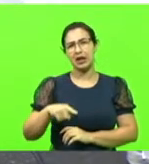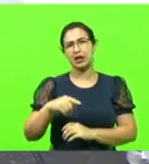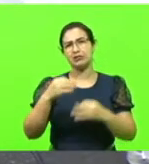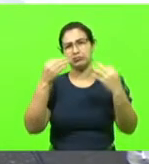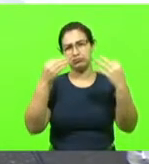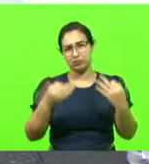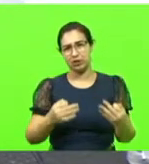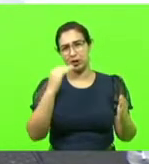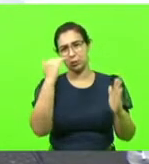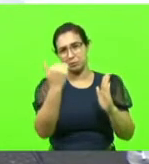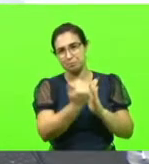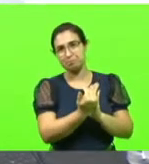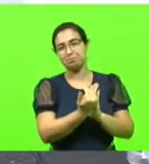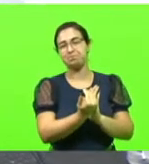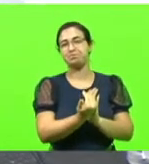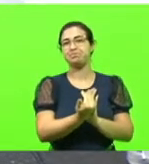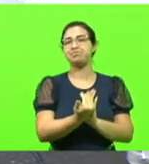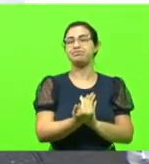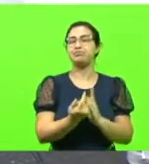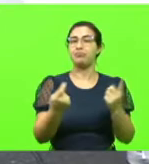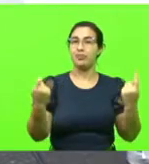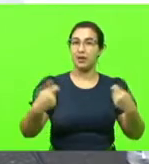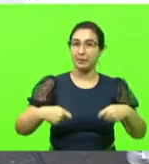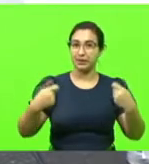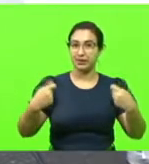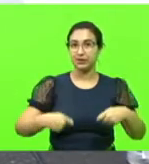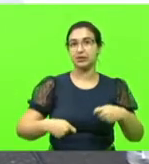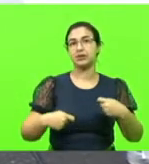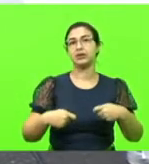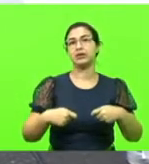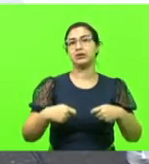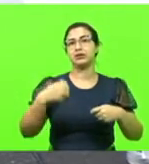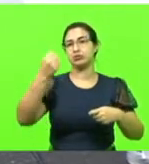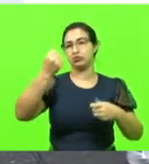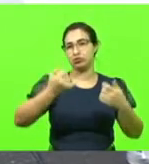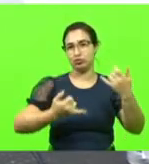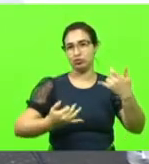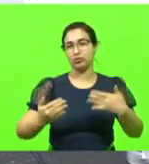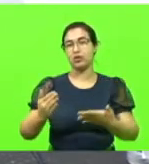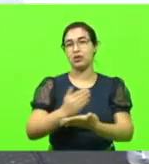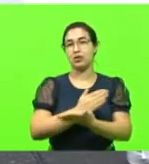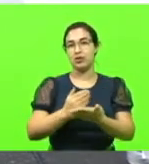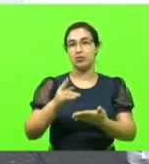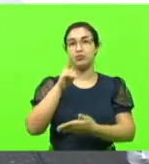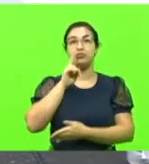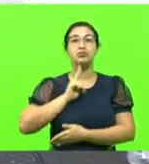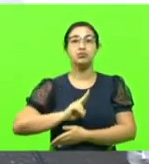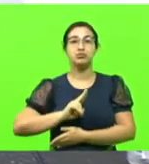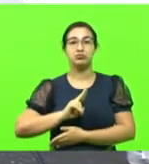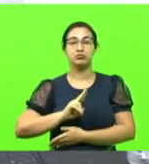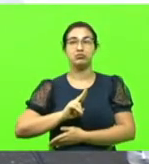efetivada. É bom que se faça aqui alguns esclarecimentos, deputado Ivan.